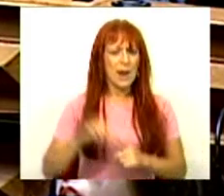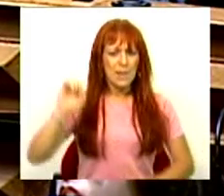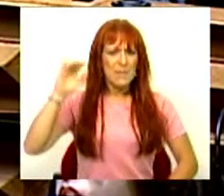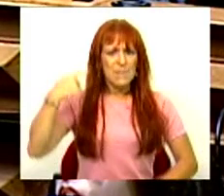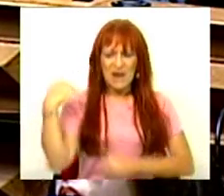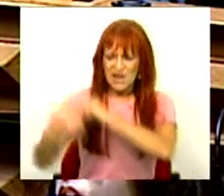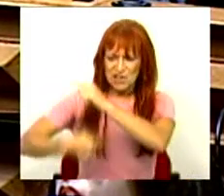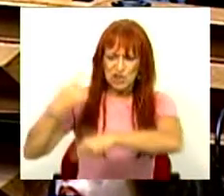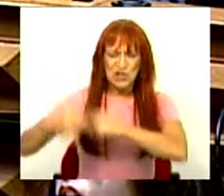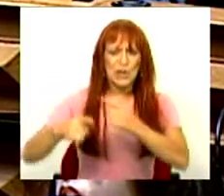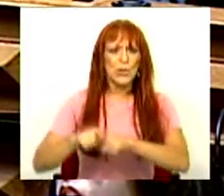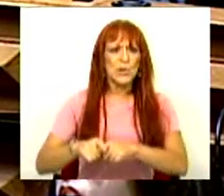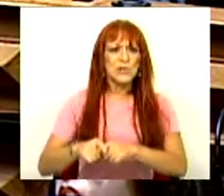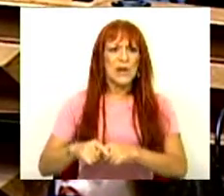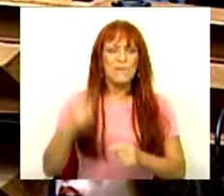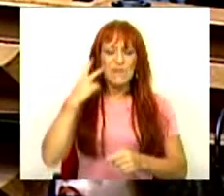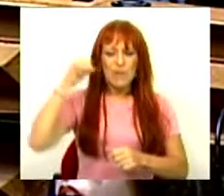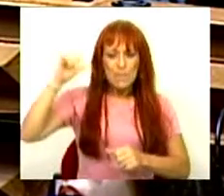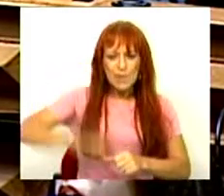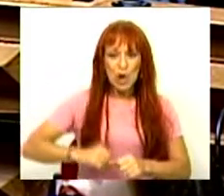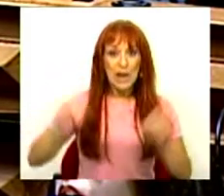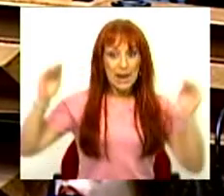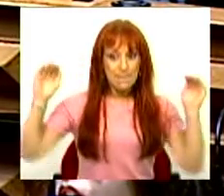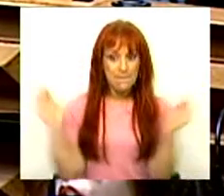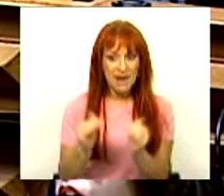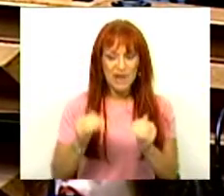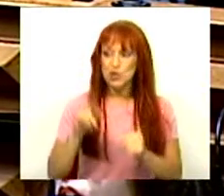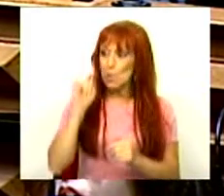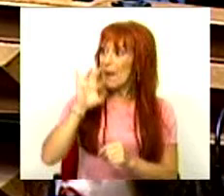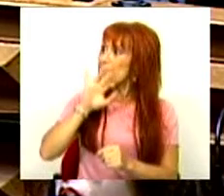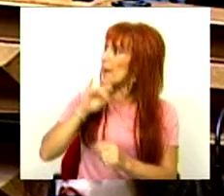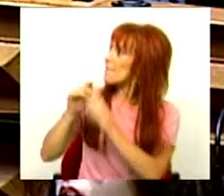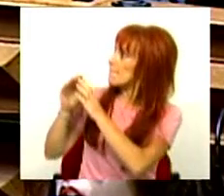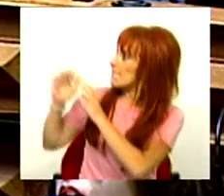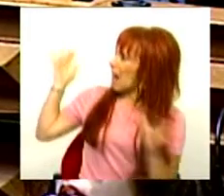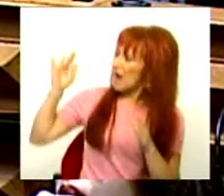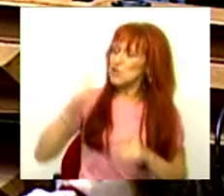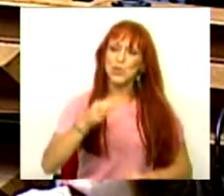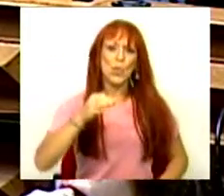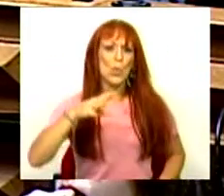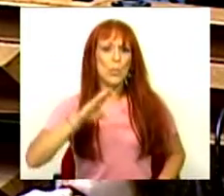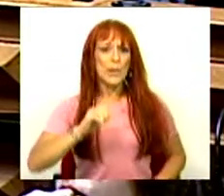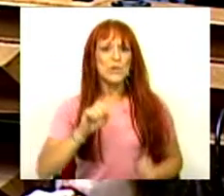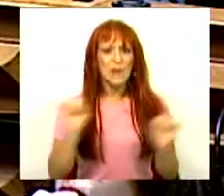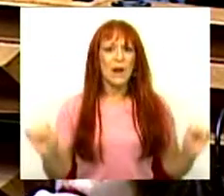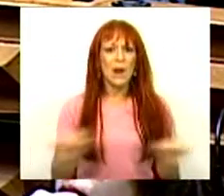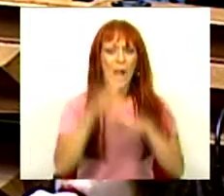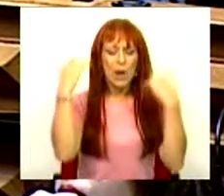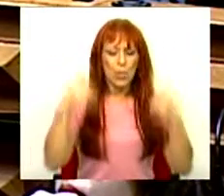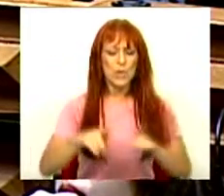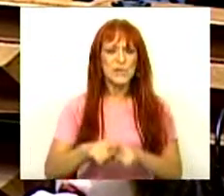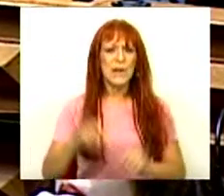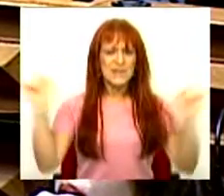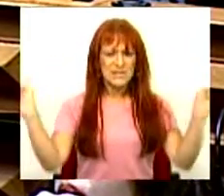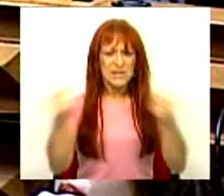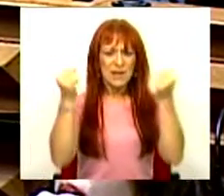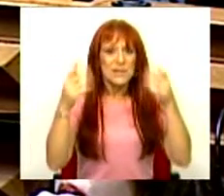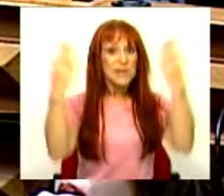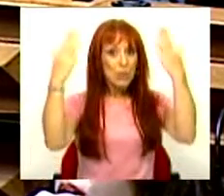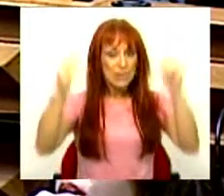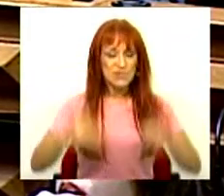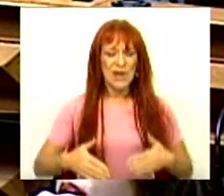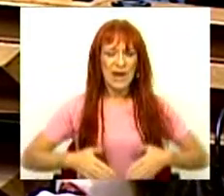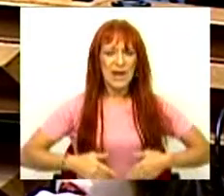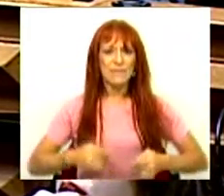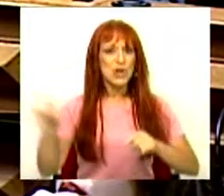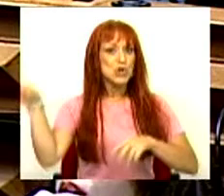primeira geração que vive pior e menos que a dos nossos pais. O Partido Socialista é claro. Saudamos a greve, escutamos